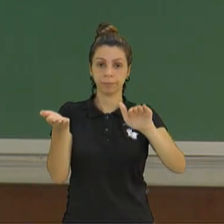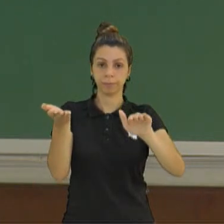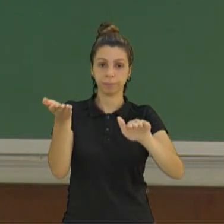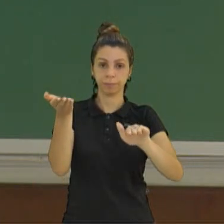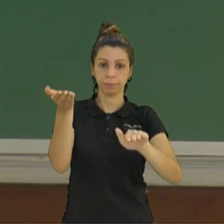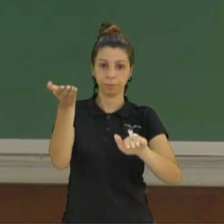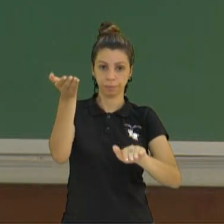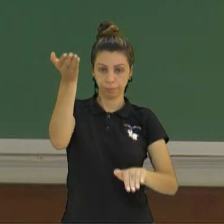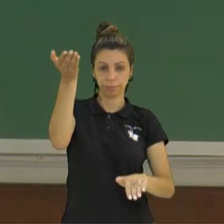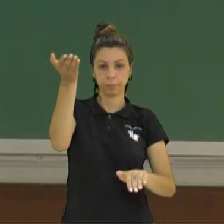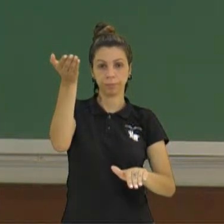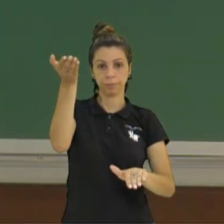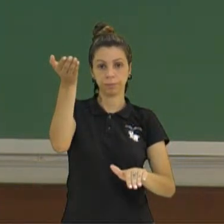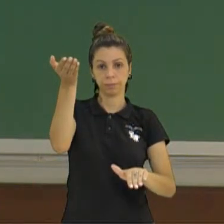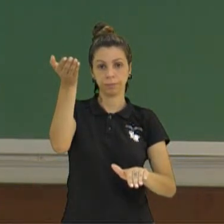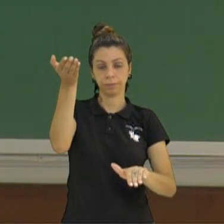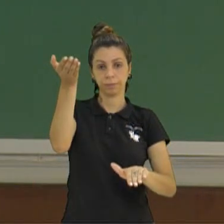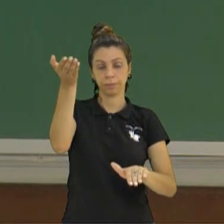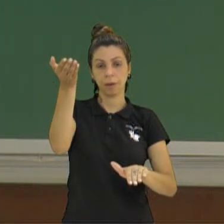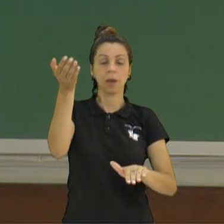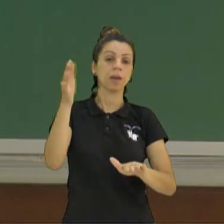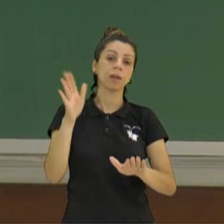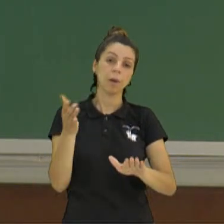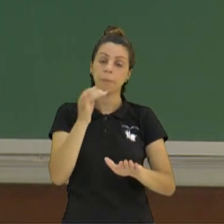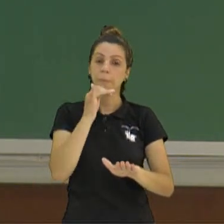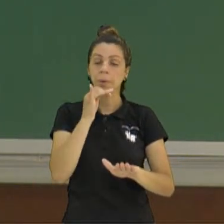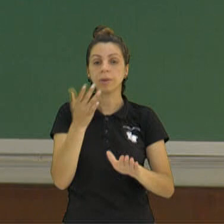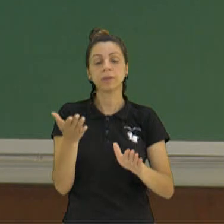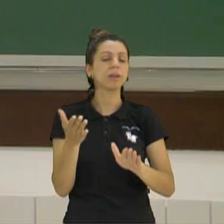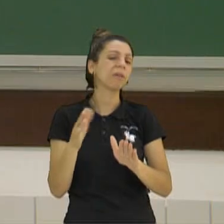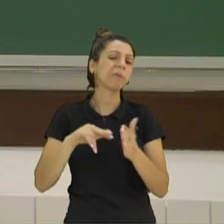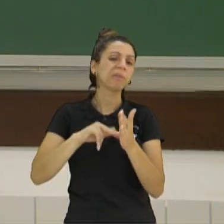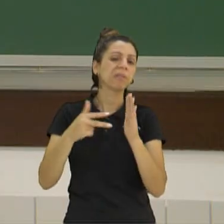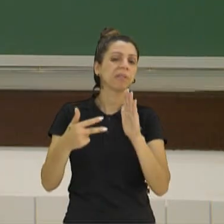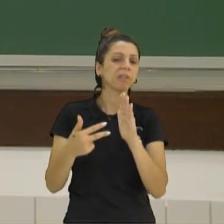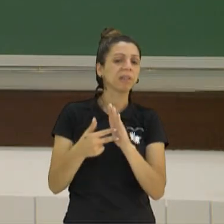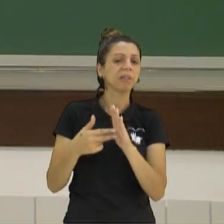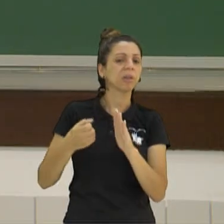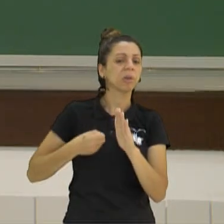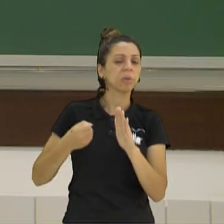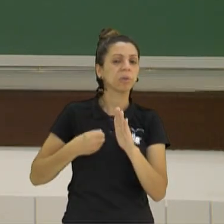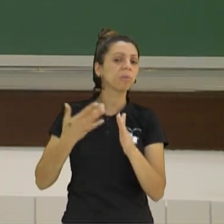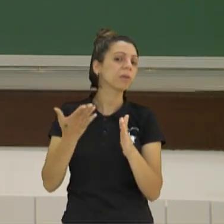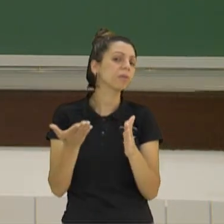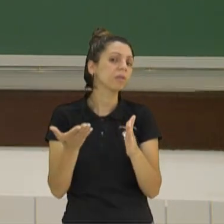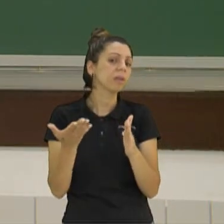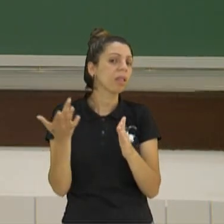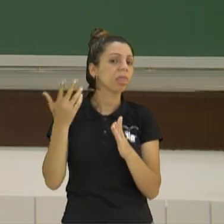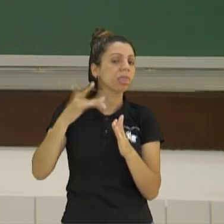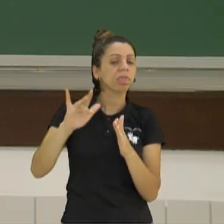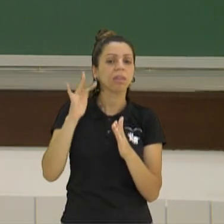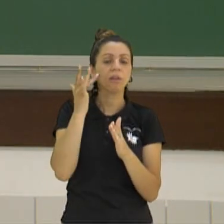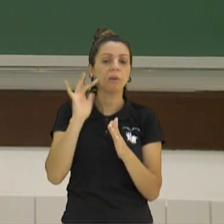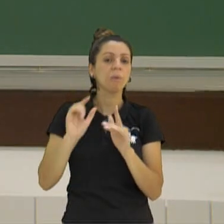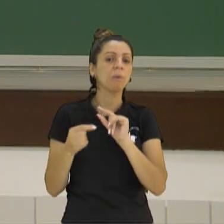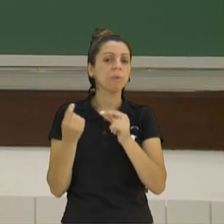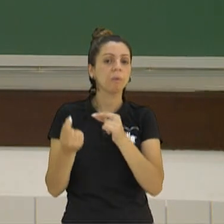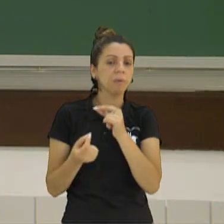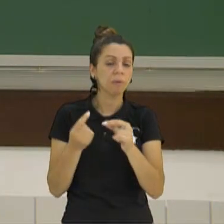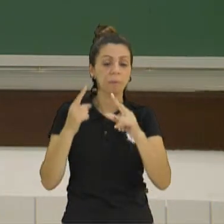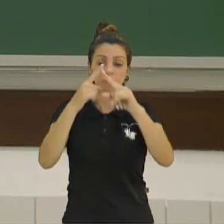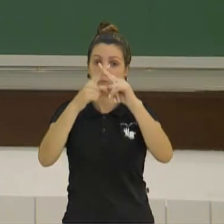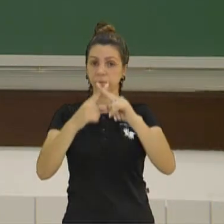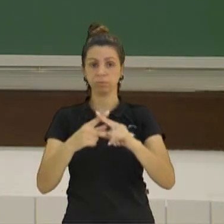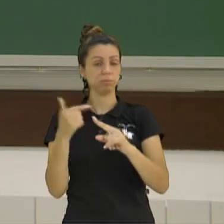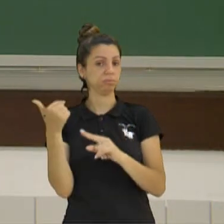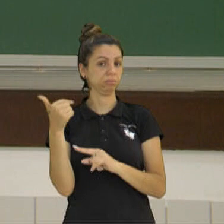diminuindo. Certo? E grandezas não proporcionais. O que são essas grandezas, afinal? São grandezas que não têm essa relação de multiplicação ou